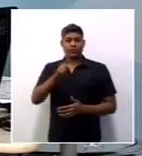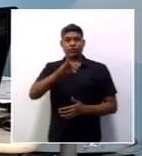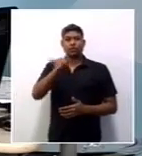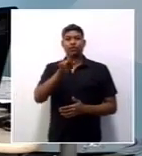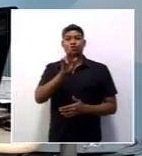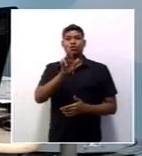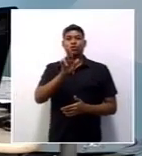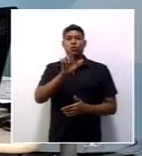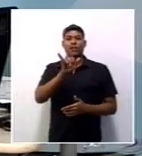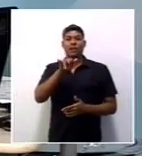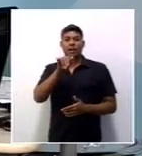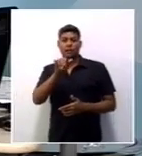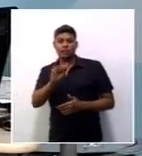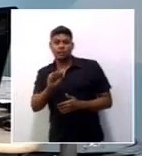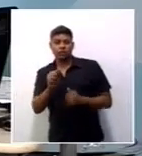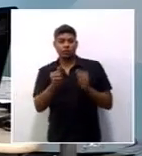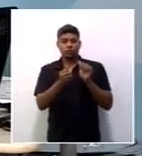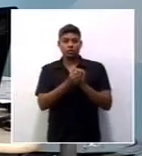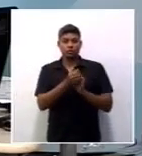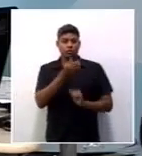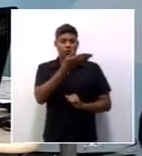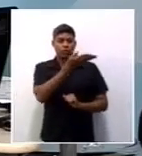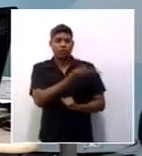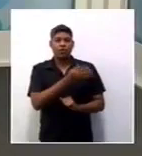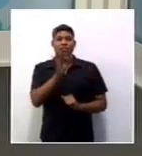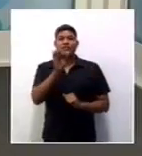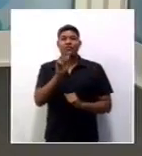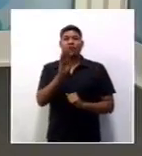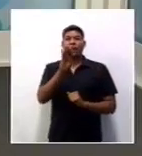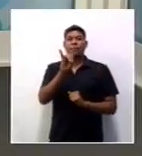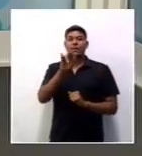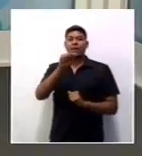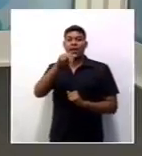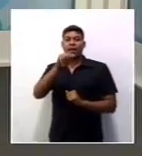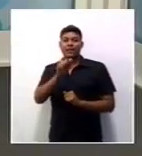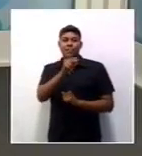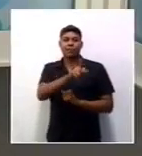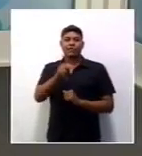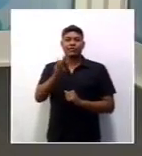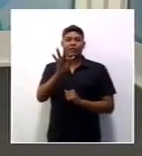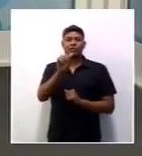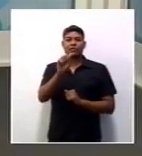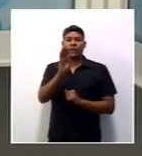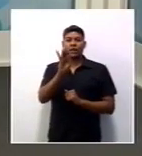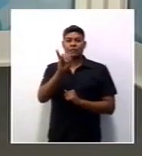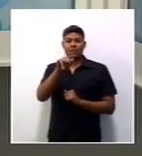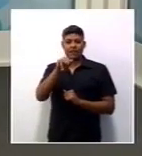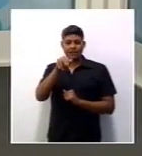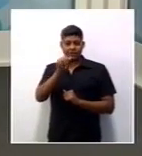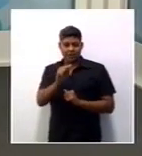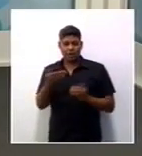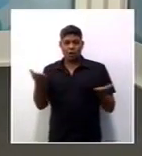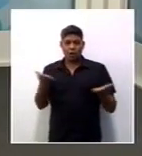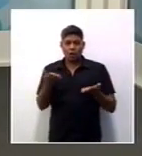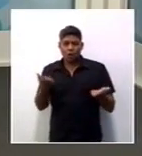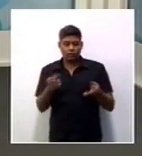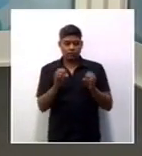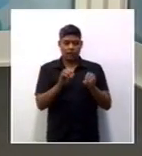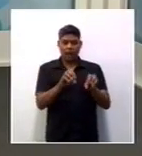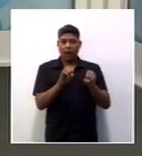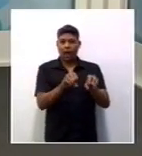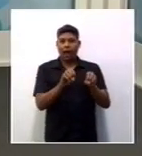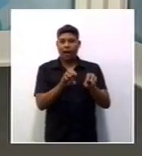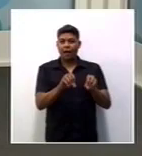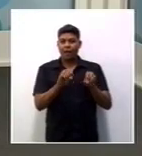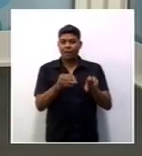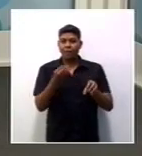Juliana e estou com a Fabiana, professora Fabiana, que vai estar conosco hoje, conduzindo a aula.